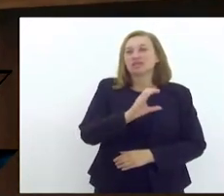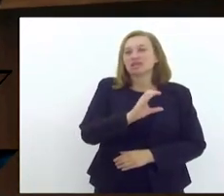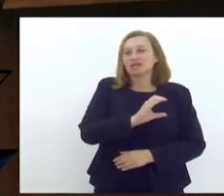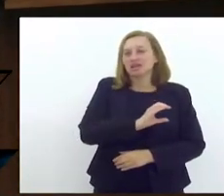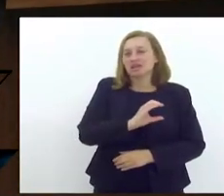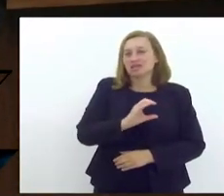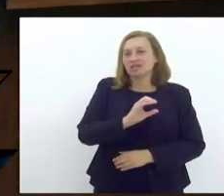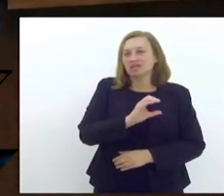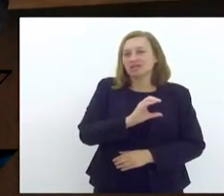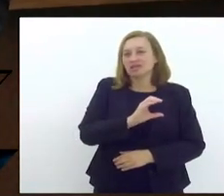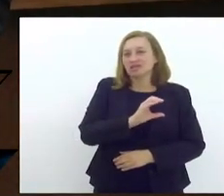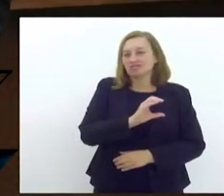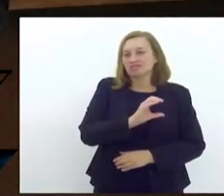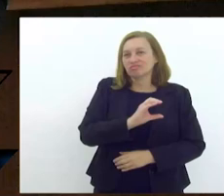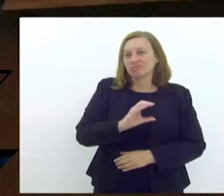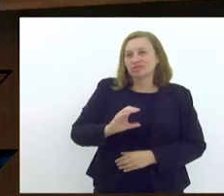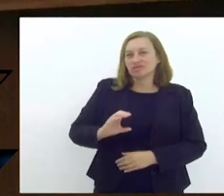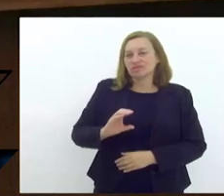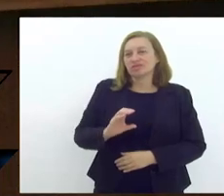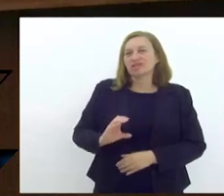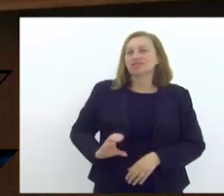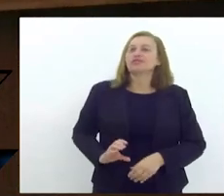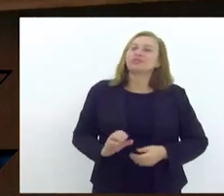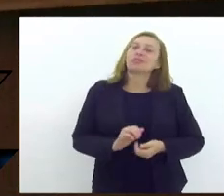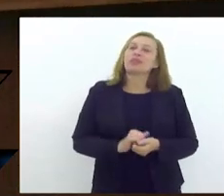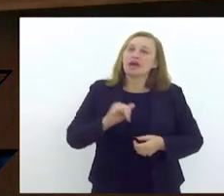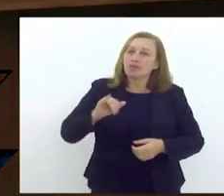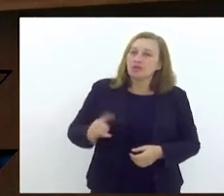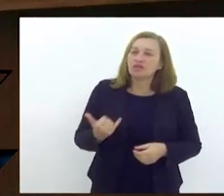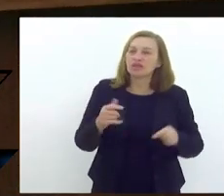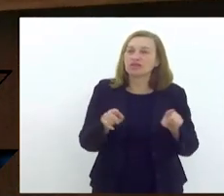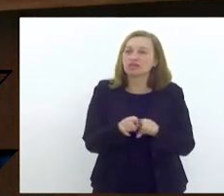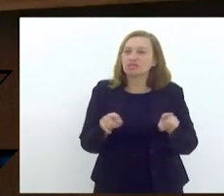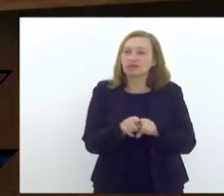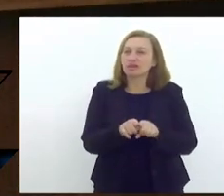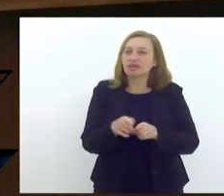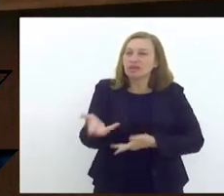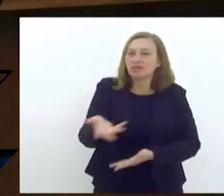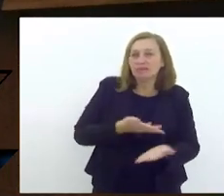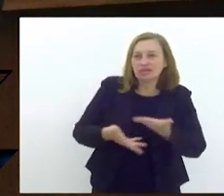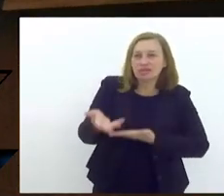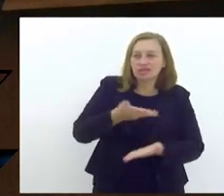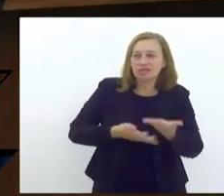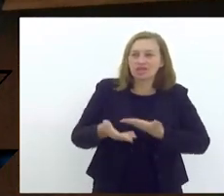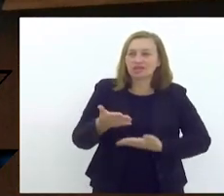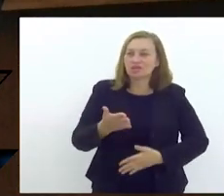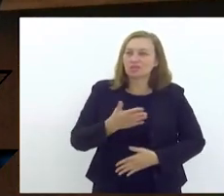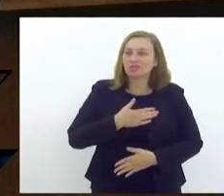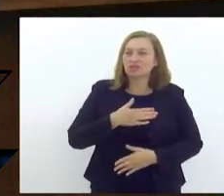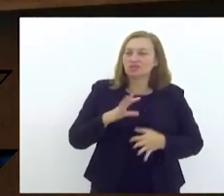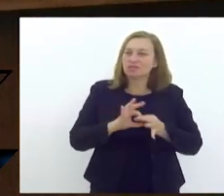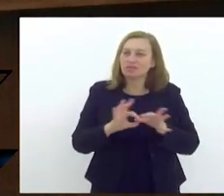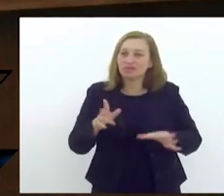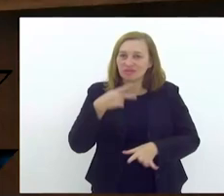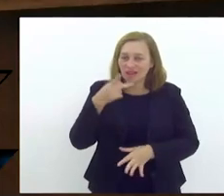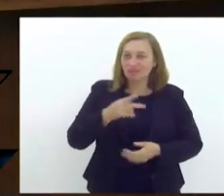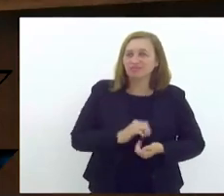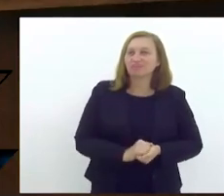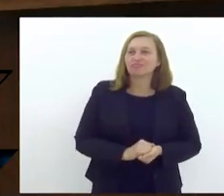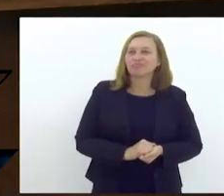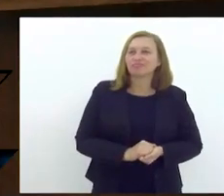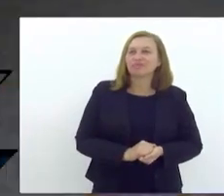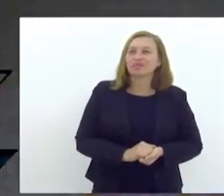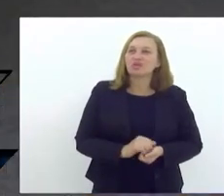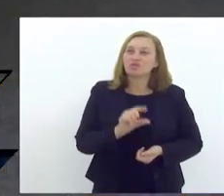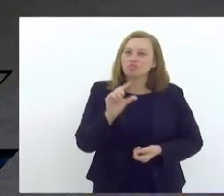nosso colega Deputado aqui na legislatura anterior e aproveitar a parcimônia de vossa excelência comigo agora de me permitir falar e fazer